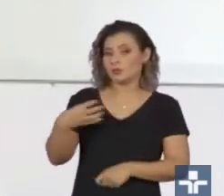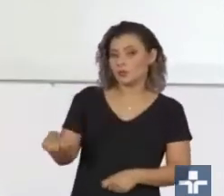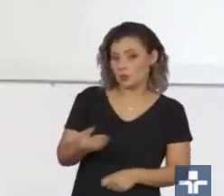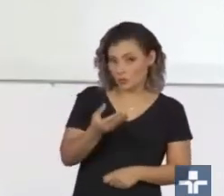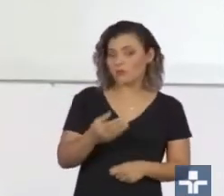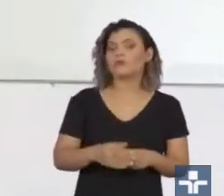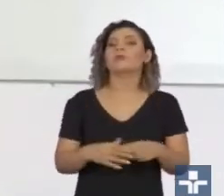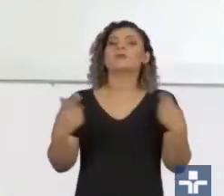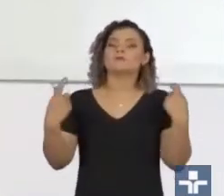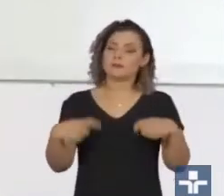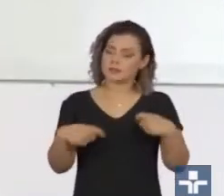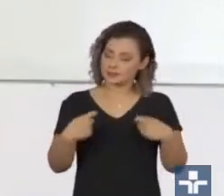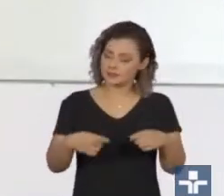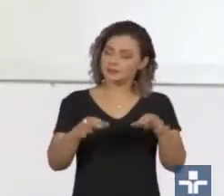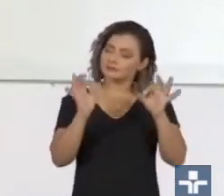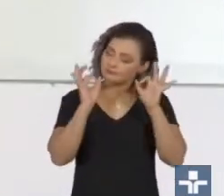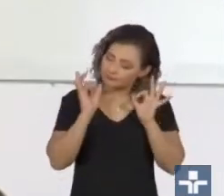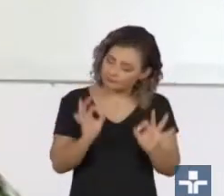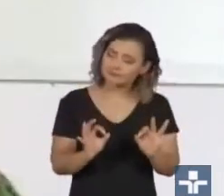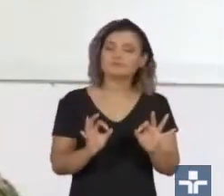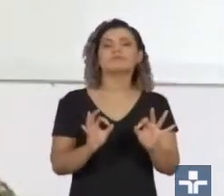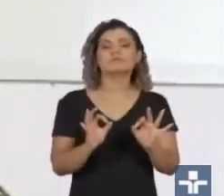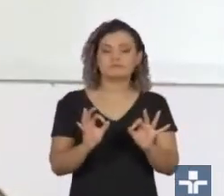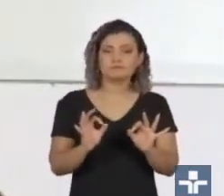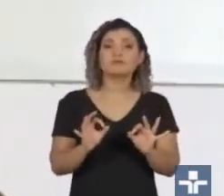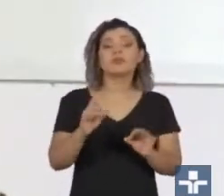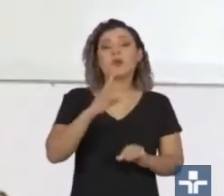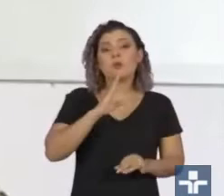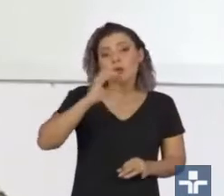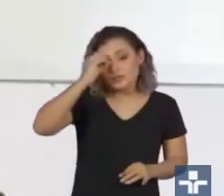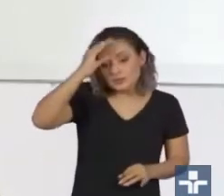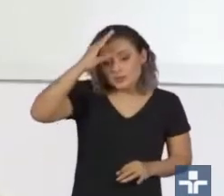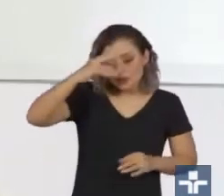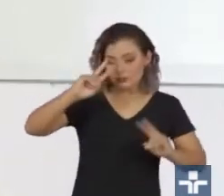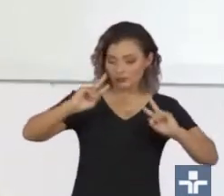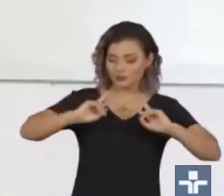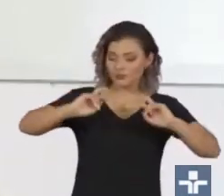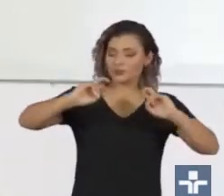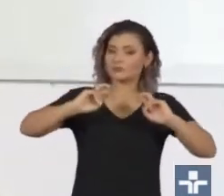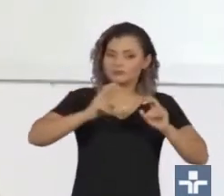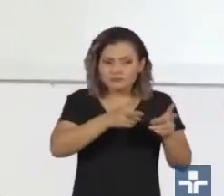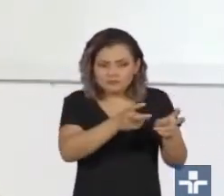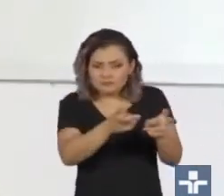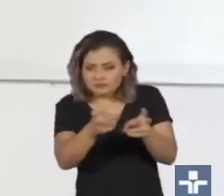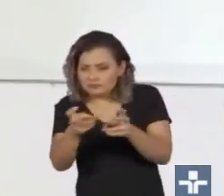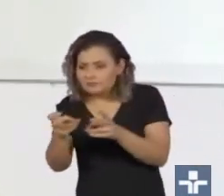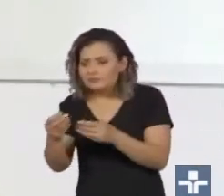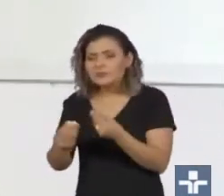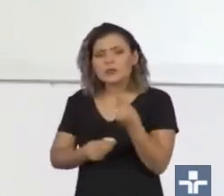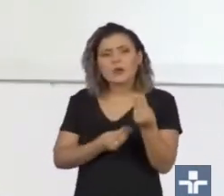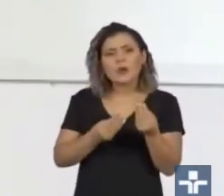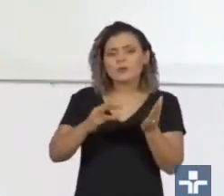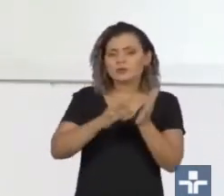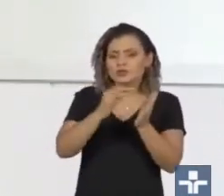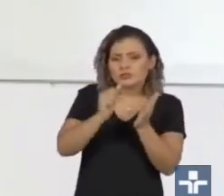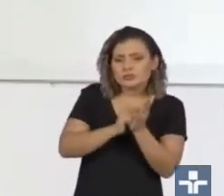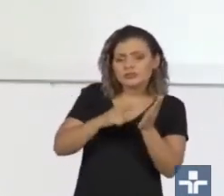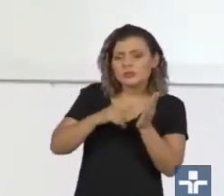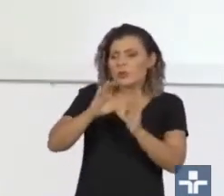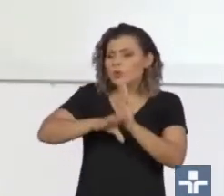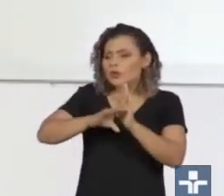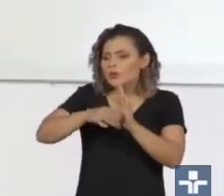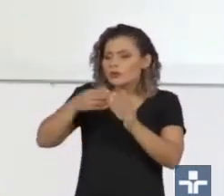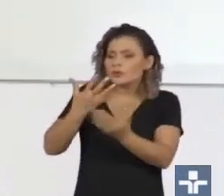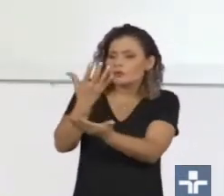Então, precisam sim buscar esse, é mais um conhecimento, né? Então, buscar conhecimento de que forma cadastrar um currículo, como